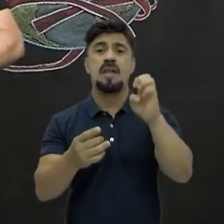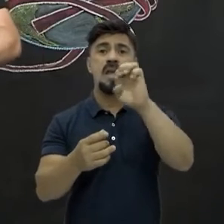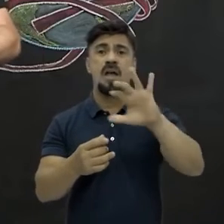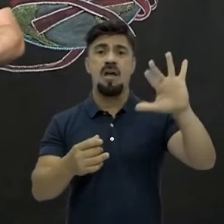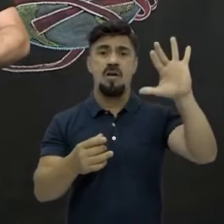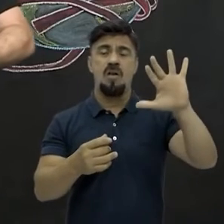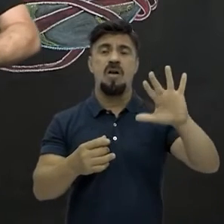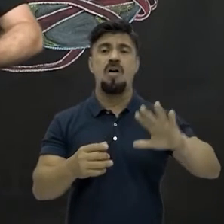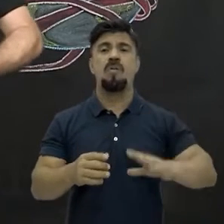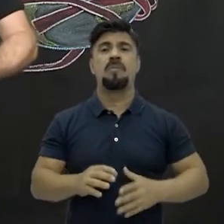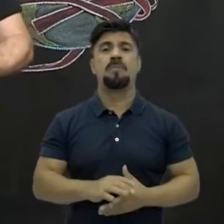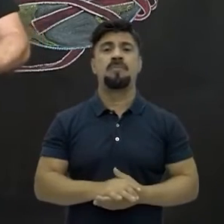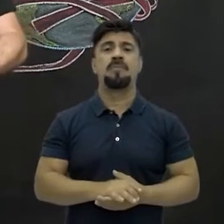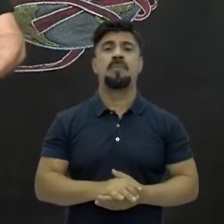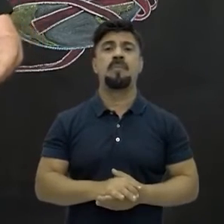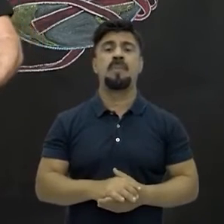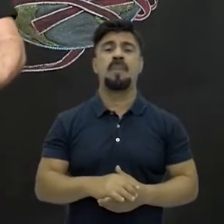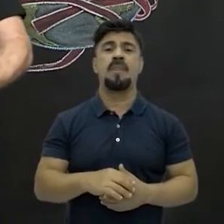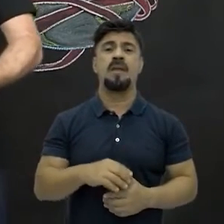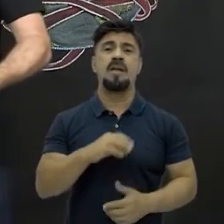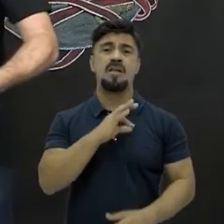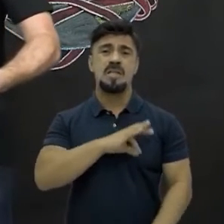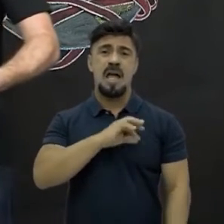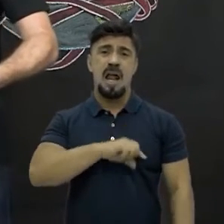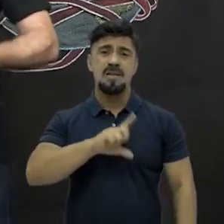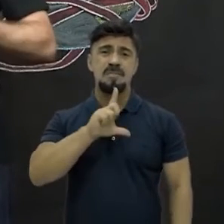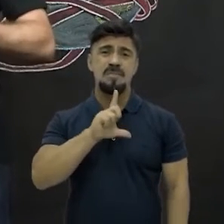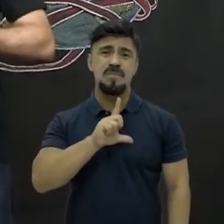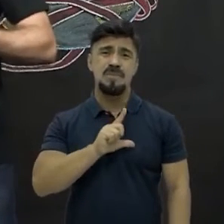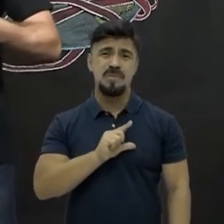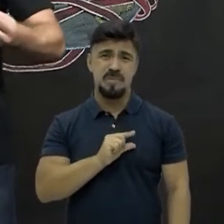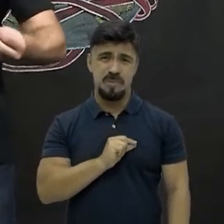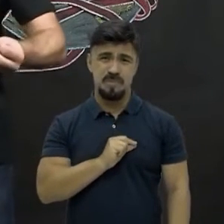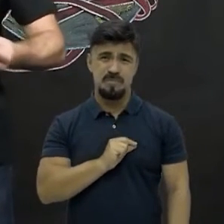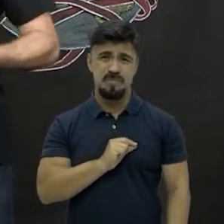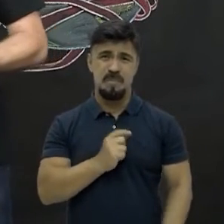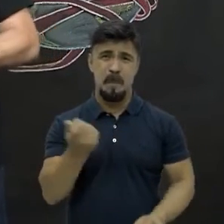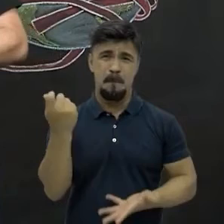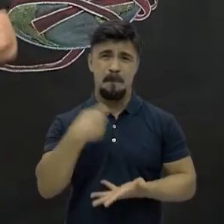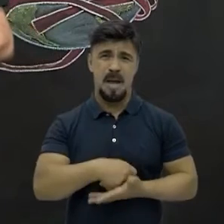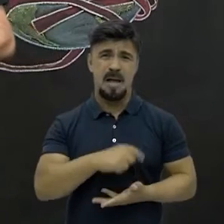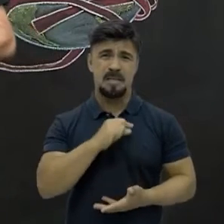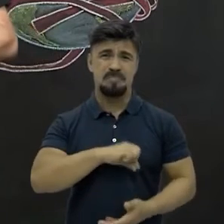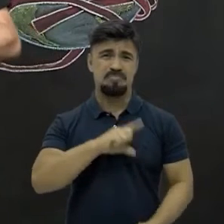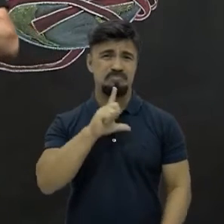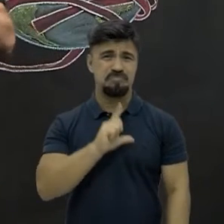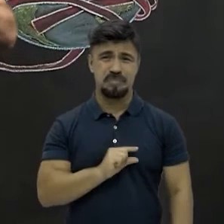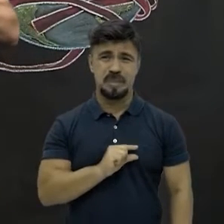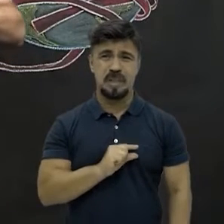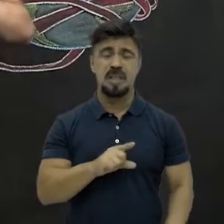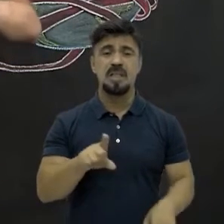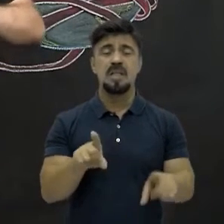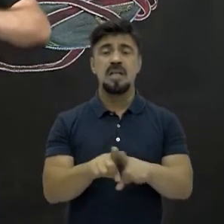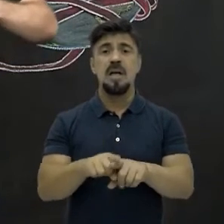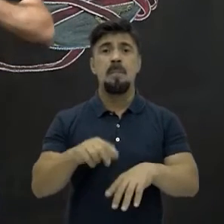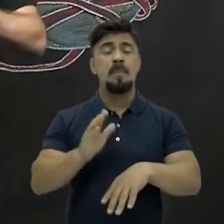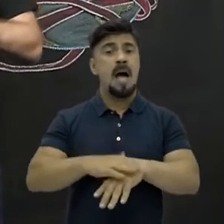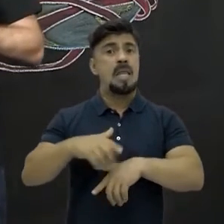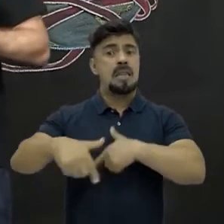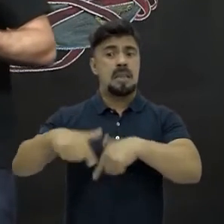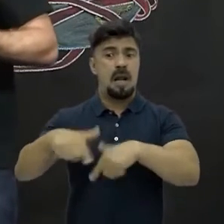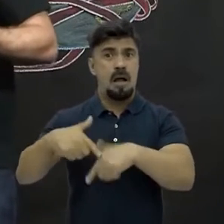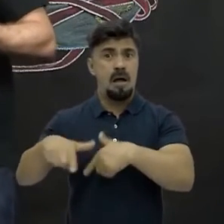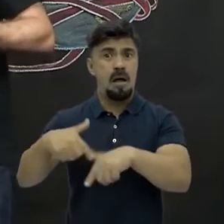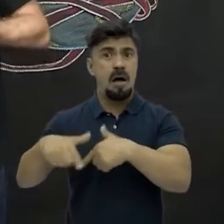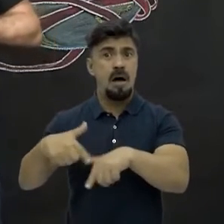Claro, dessa maneira também, o barateamento do salário do operário e também o barateamento do produto a ser feito fazia com que o operário